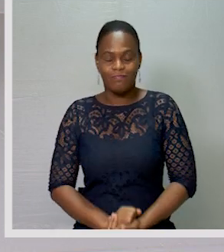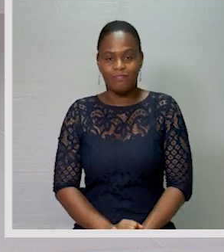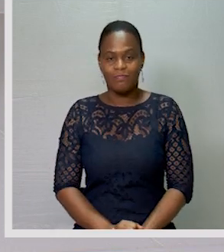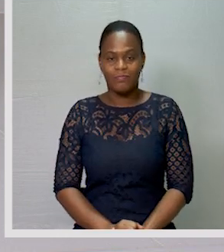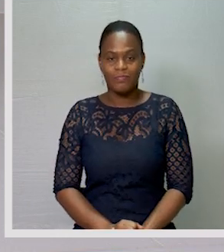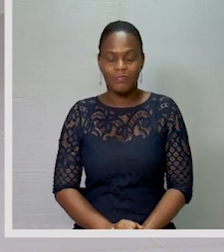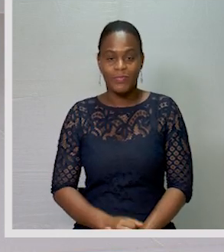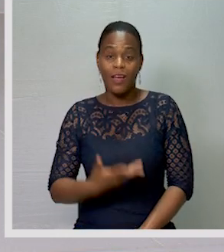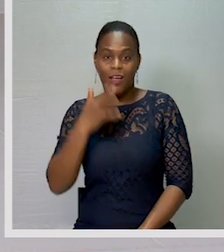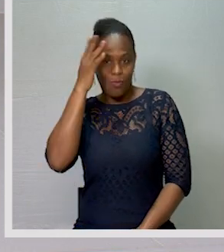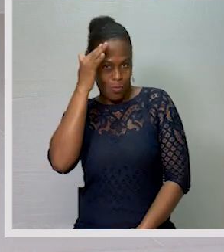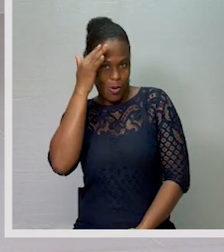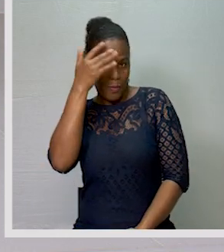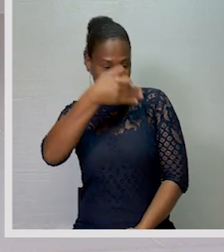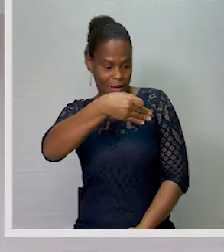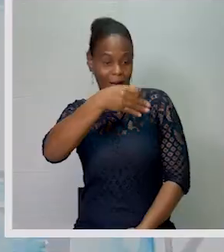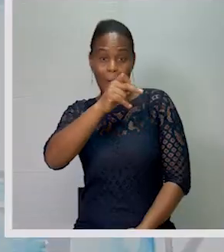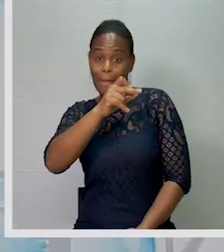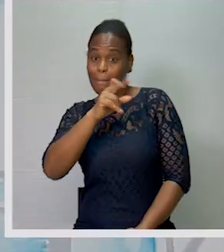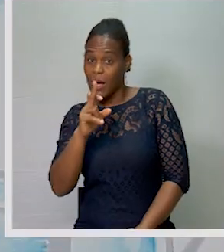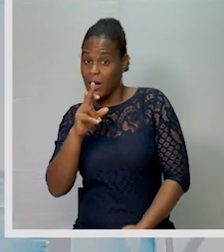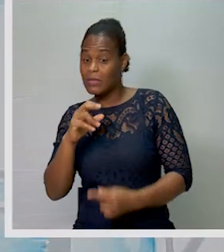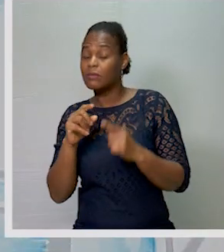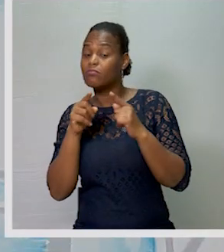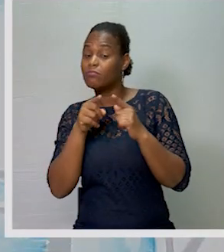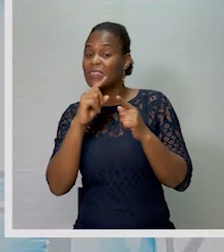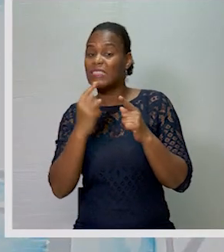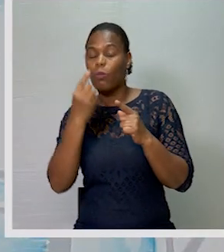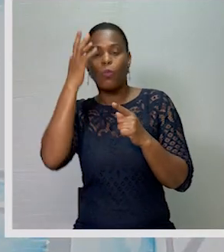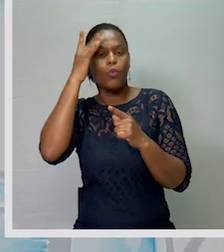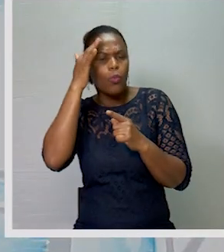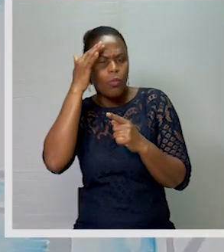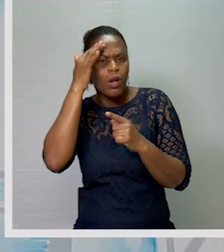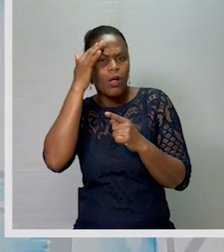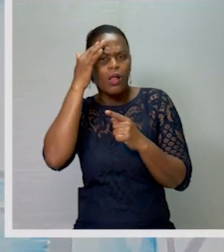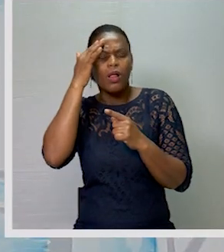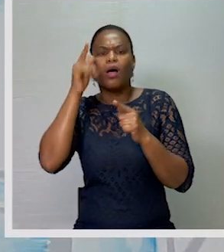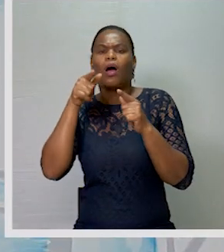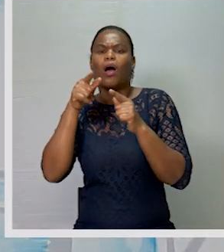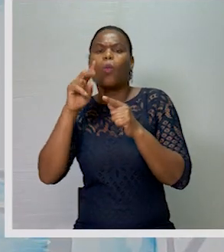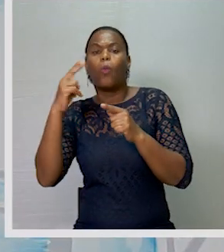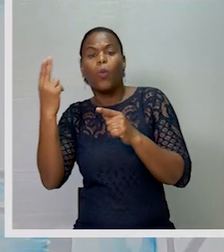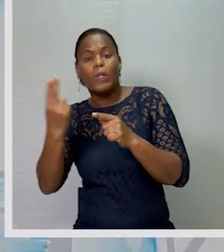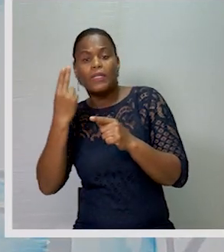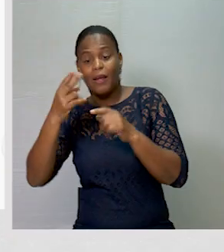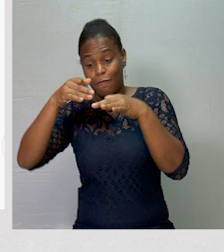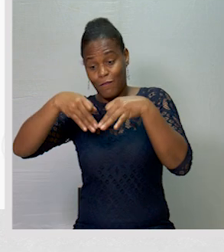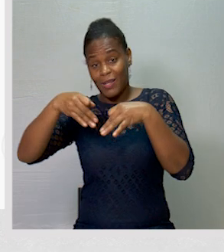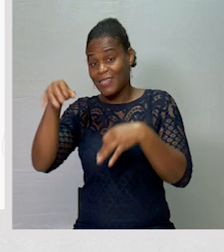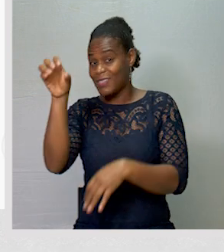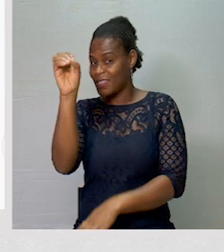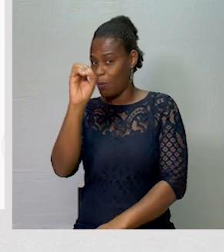prosseguir. Os números pares são aqueles em que os algarismos das unidades terminam